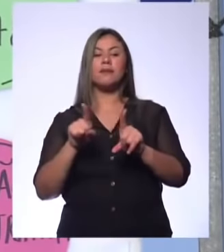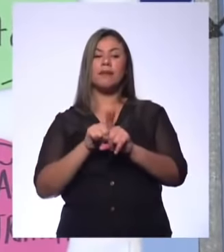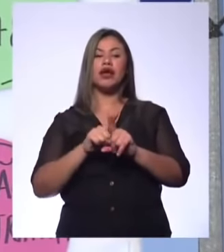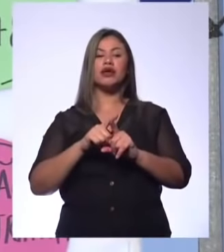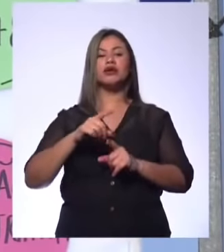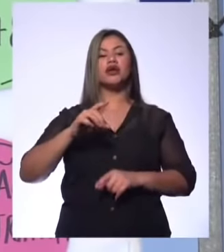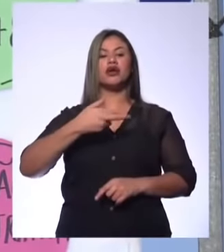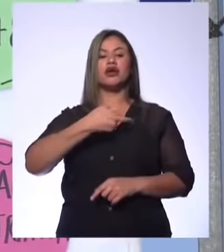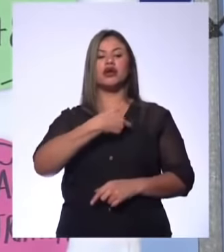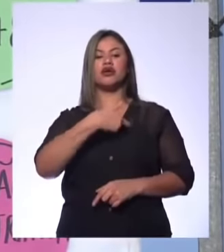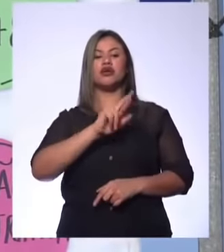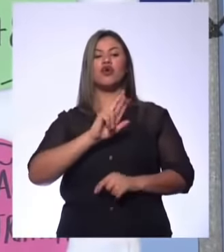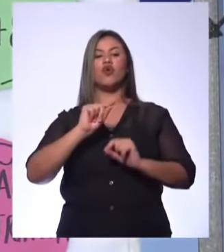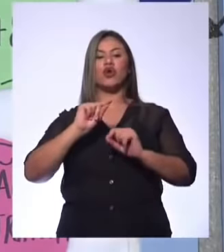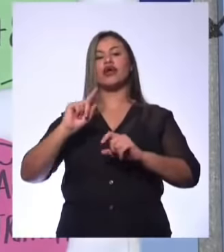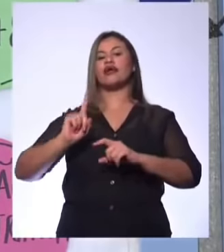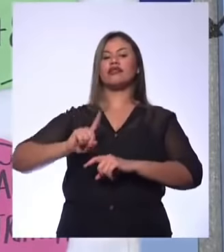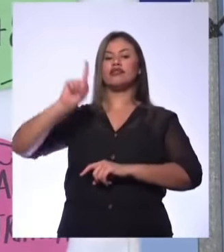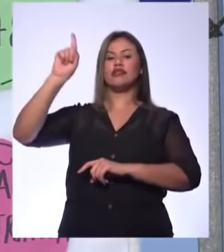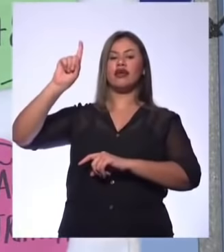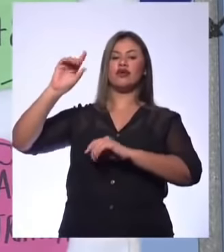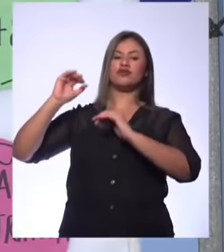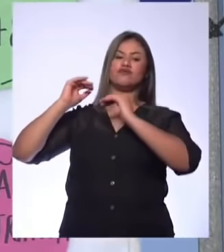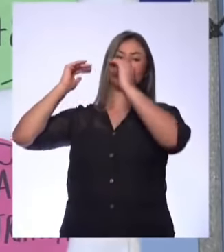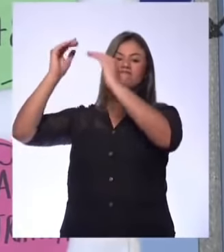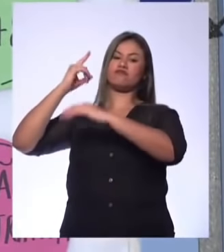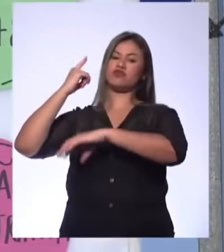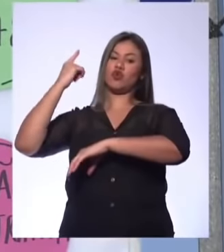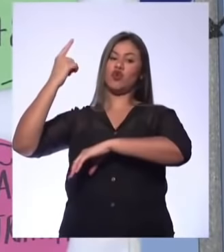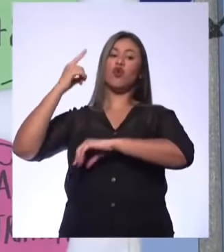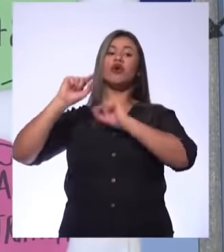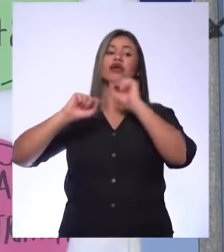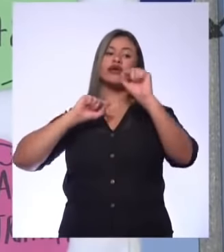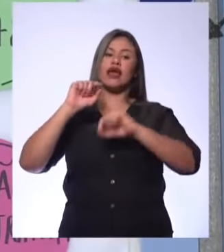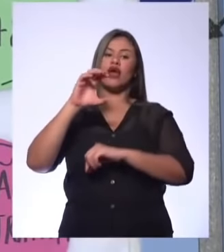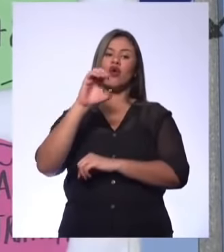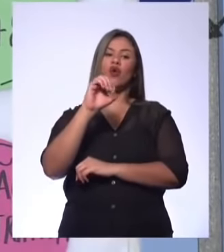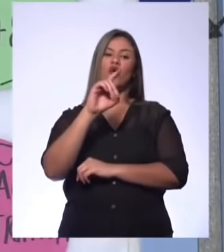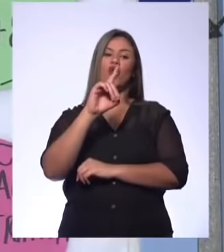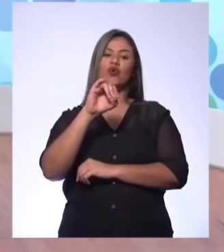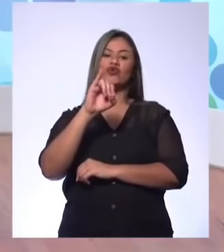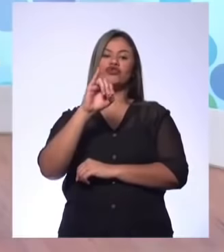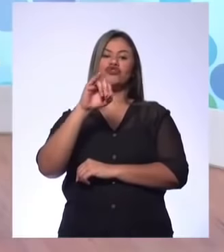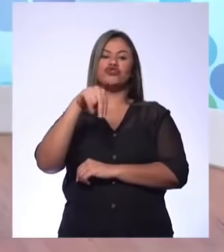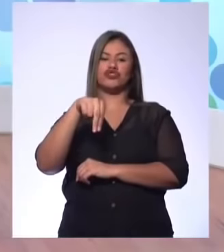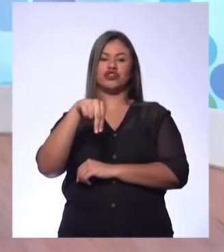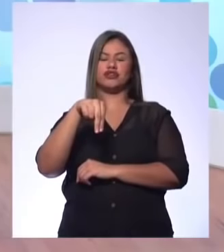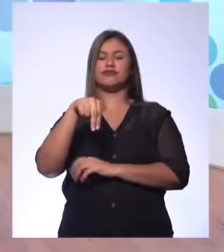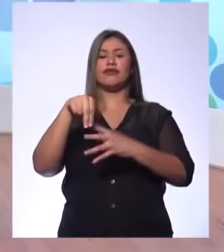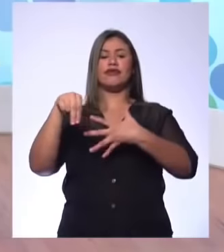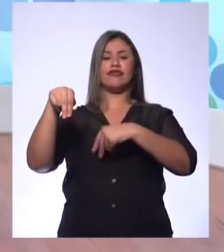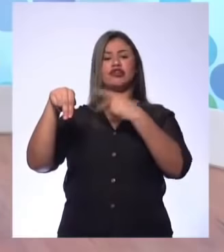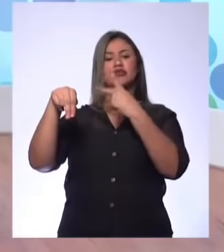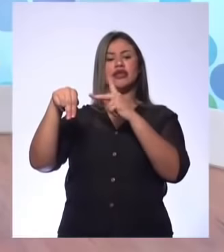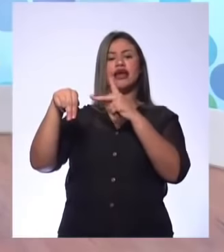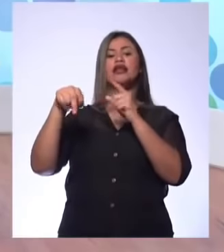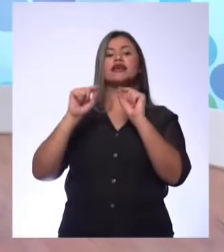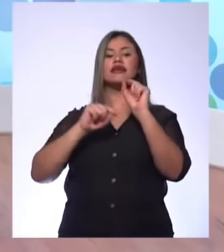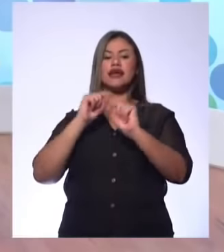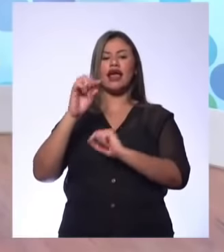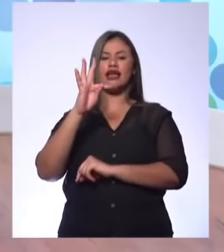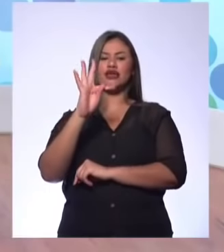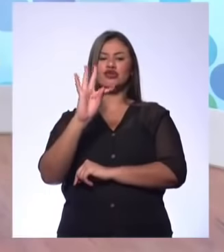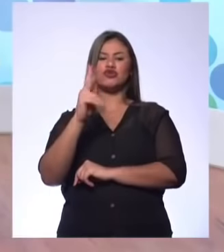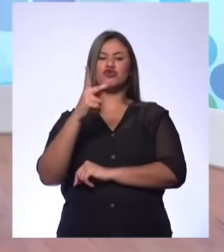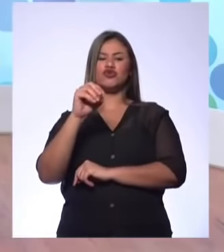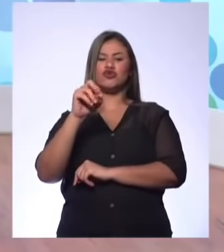eles adoravam aí um deus diferente, que era Odin. Aí falando em Odin, quem é o filho de Odin? O Thor. É por isso que eles adoram